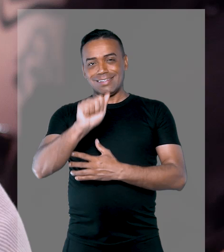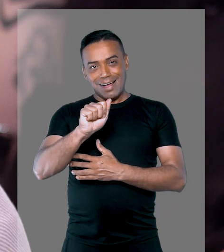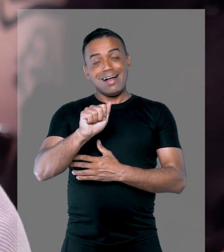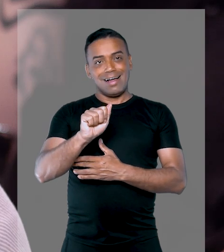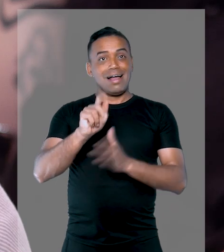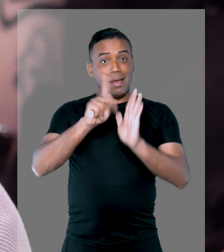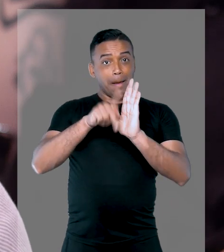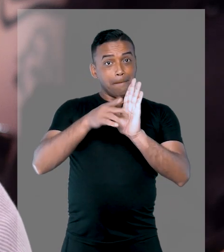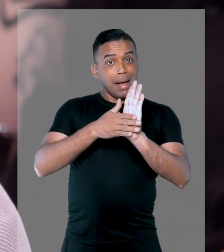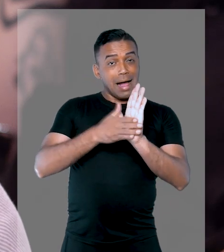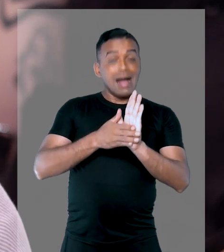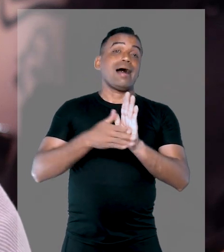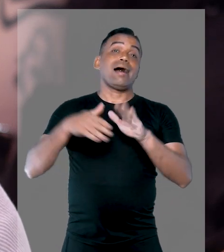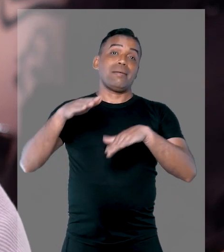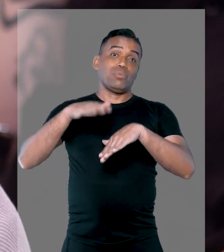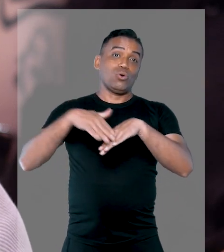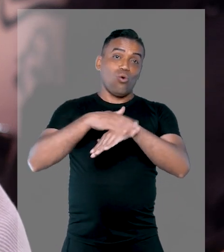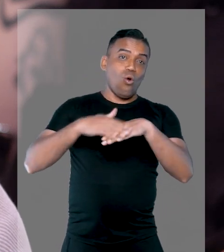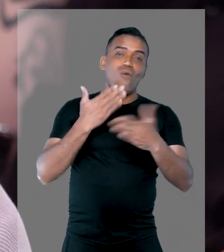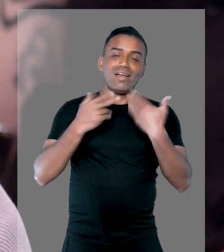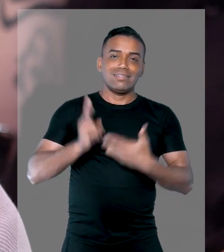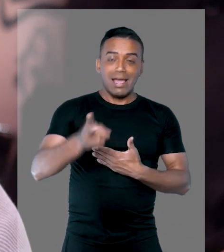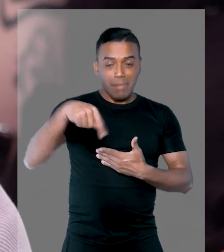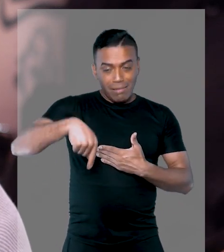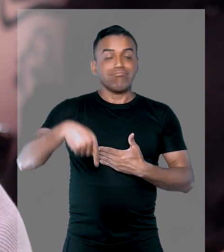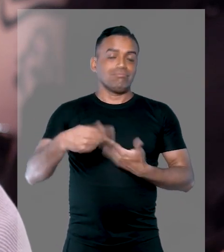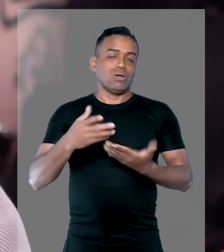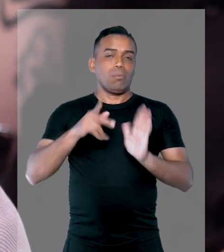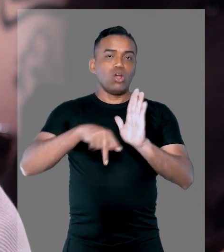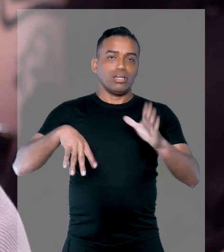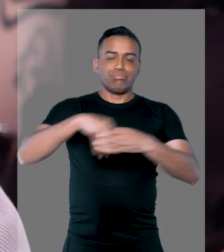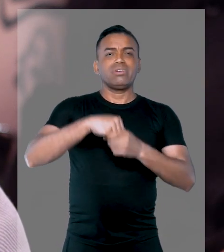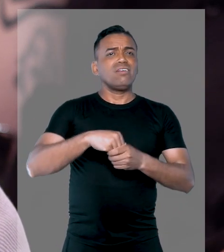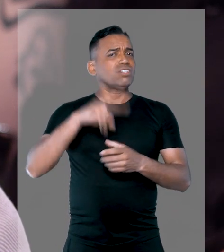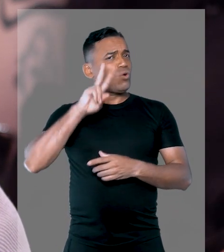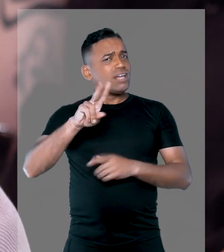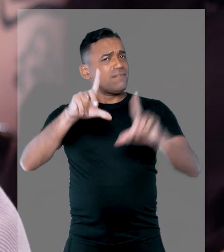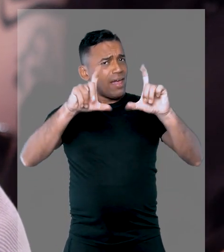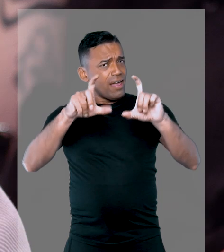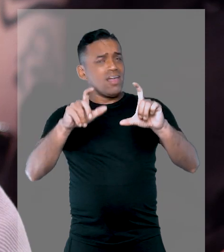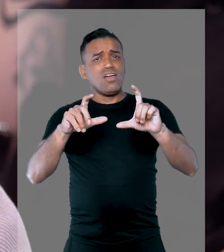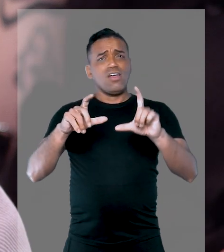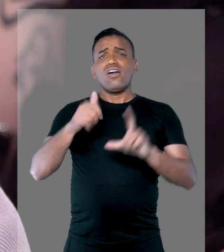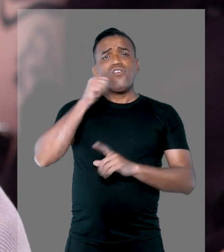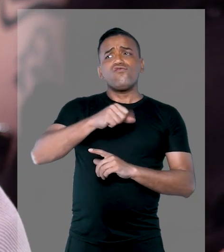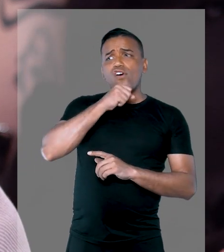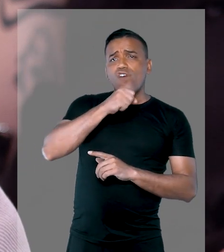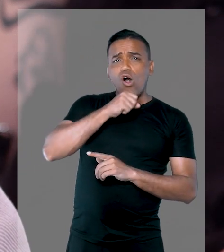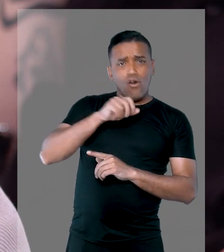Então, Letícia, você consegue se ver na sua avó? Porque a foto é você. Vocês